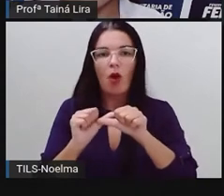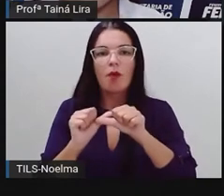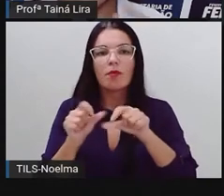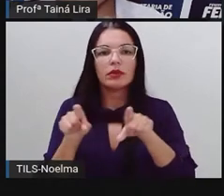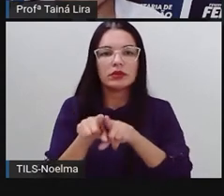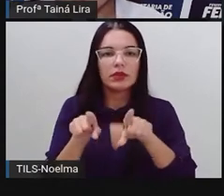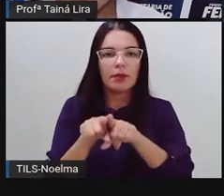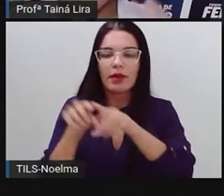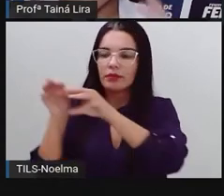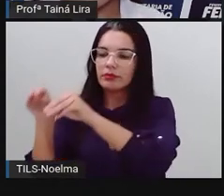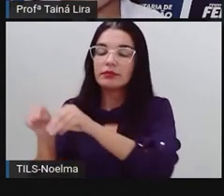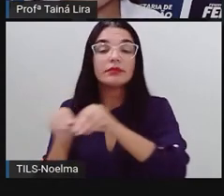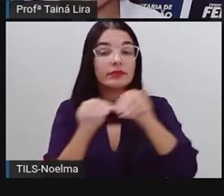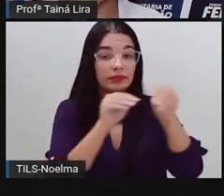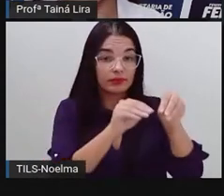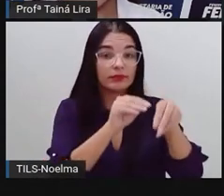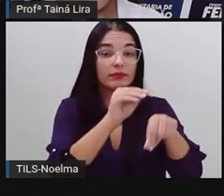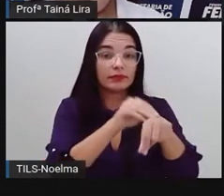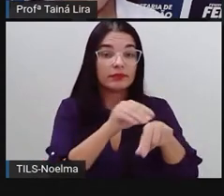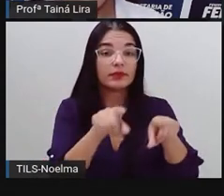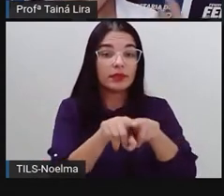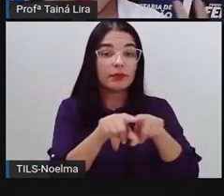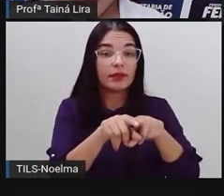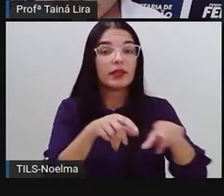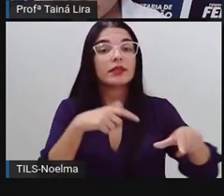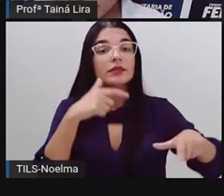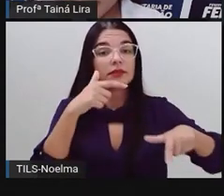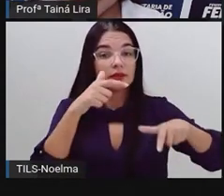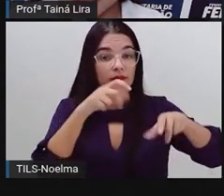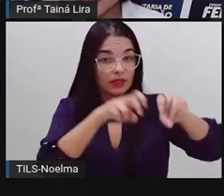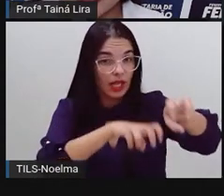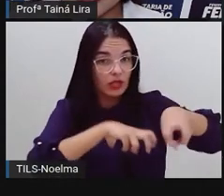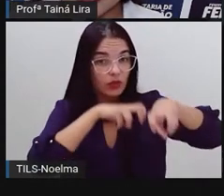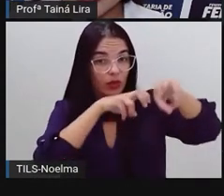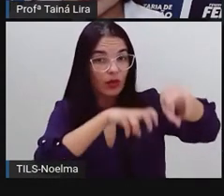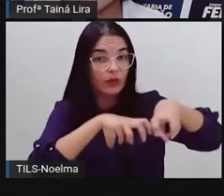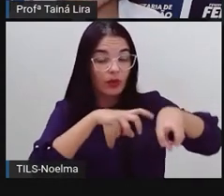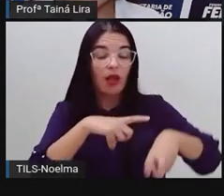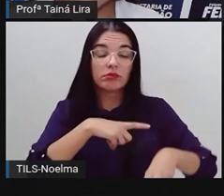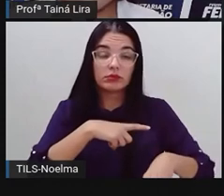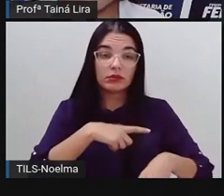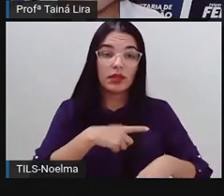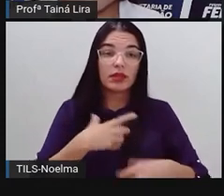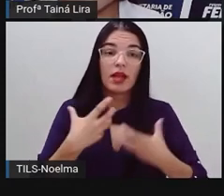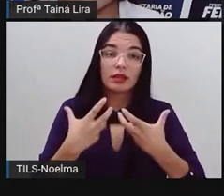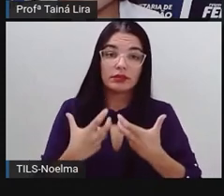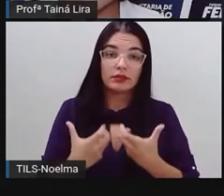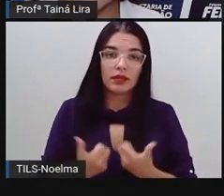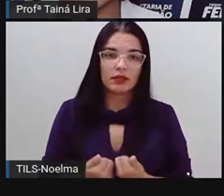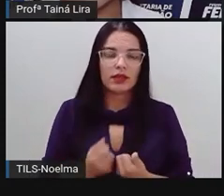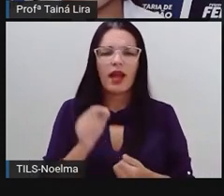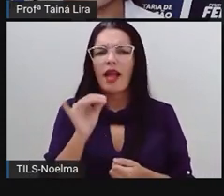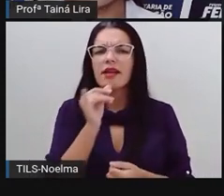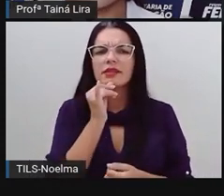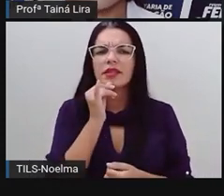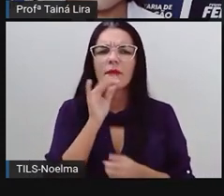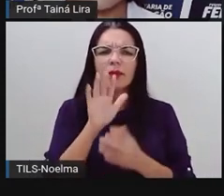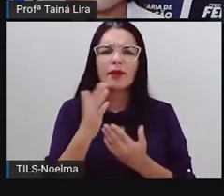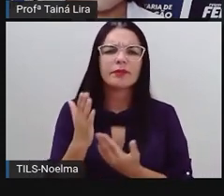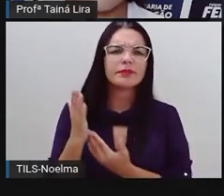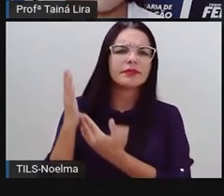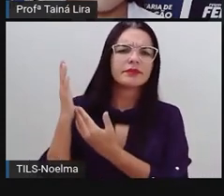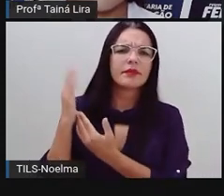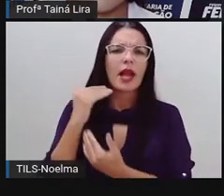não existem lá ou que são pouco afetados lá na zona rural certo Por exemplo olha lá bancos nem